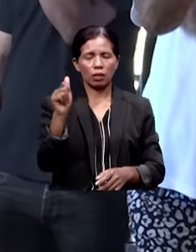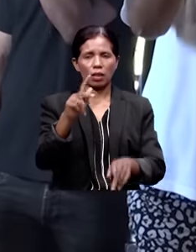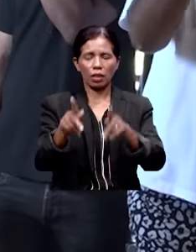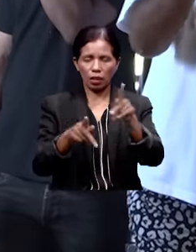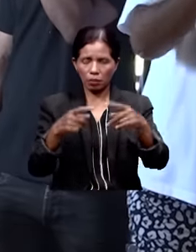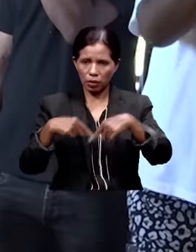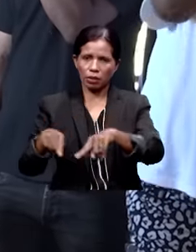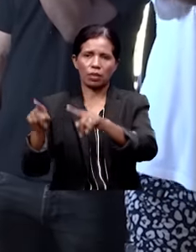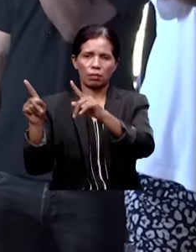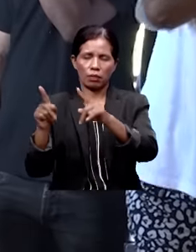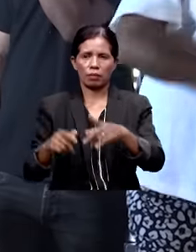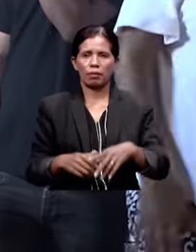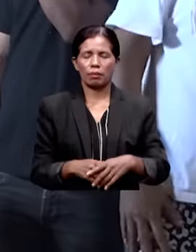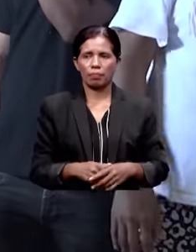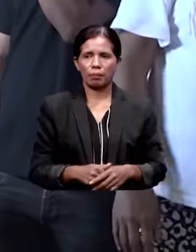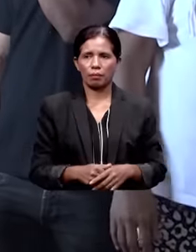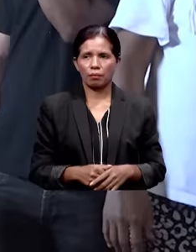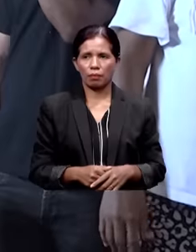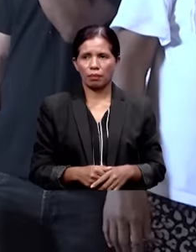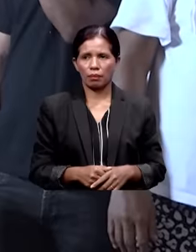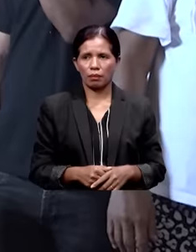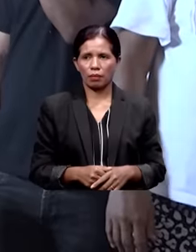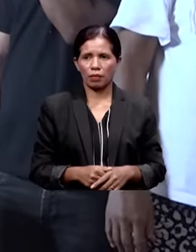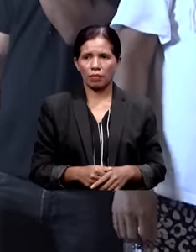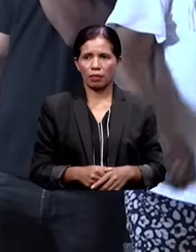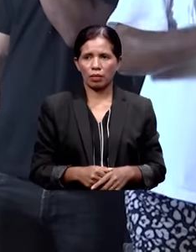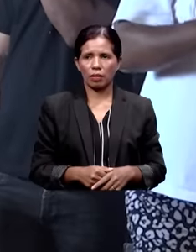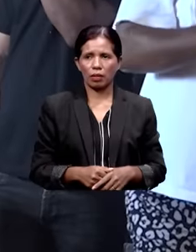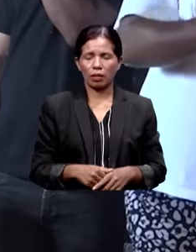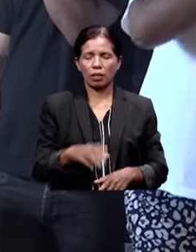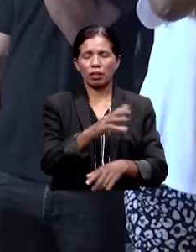atau si nak bila nak tuka apa nau? Obein nih ema seba.